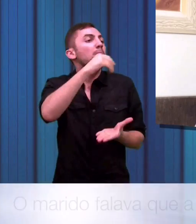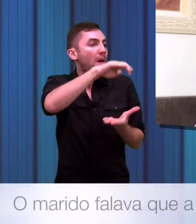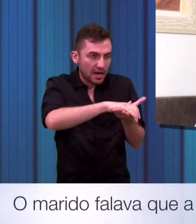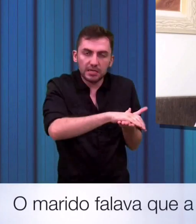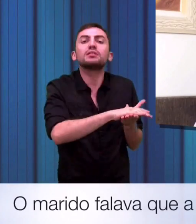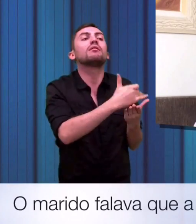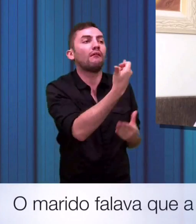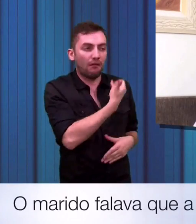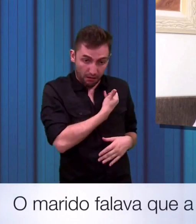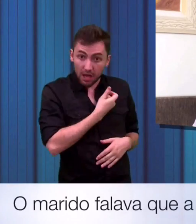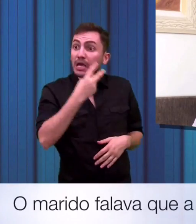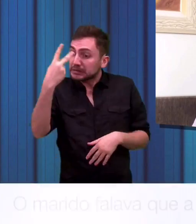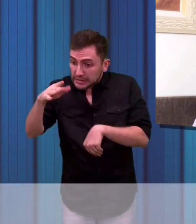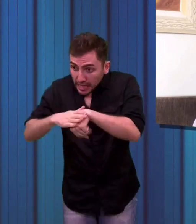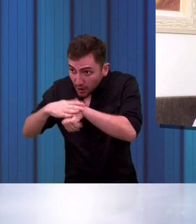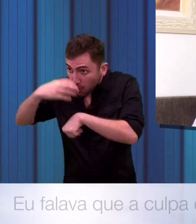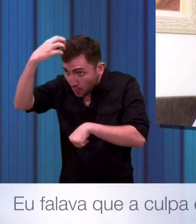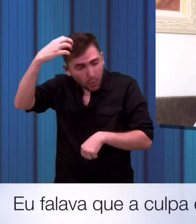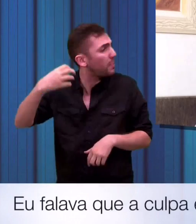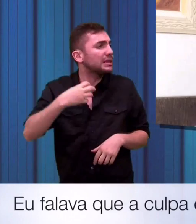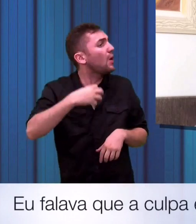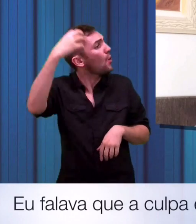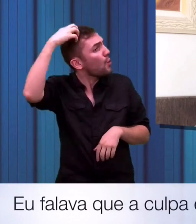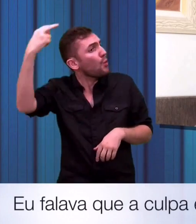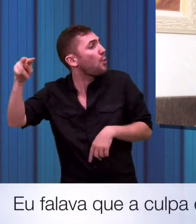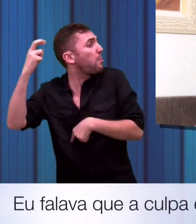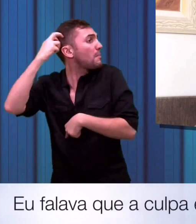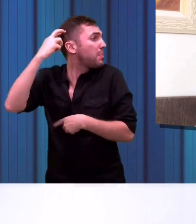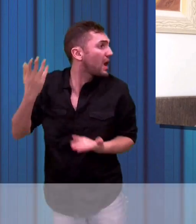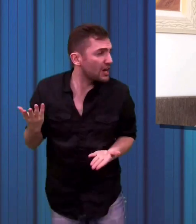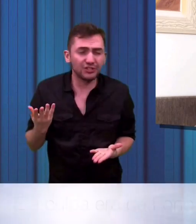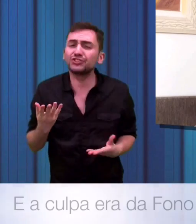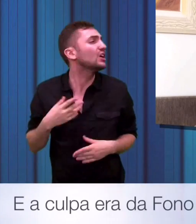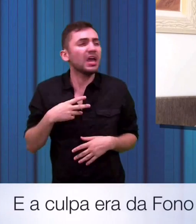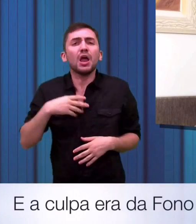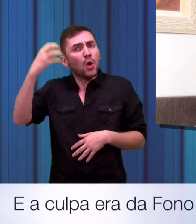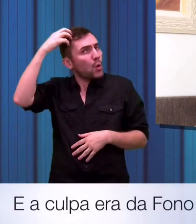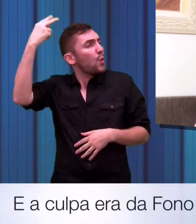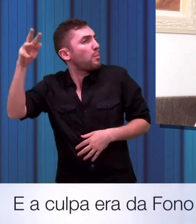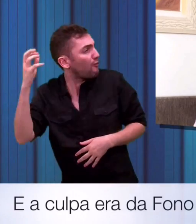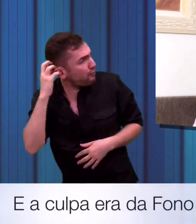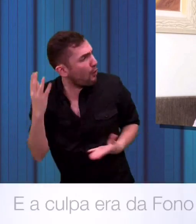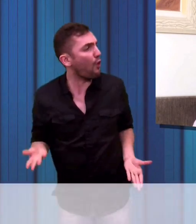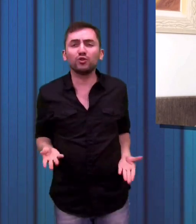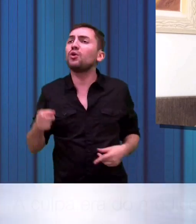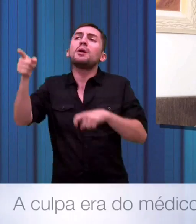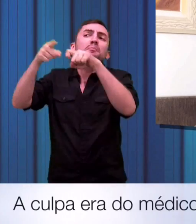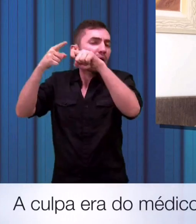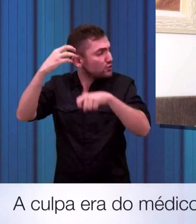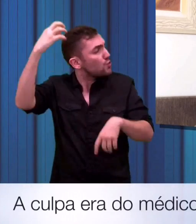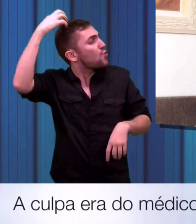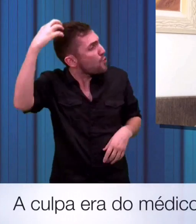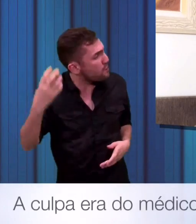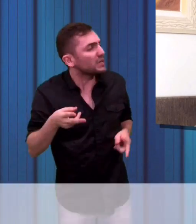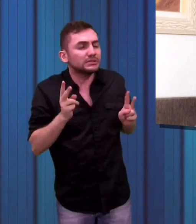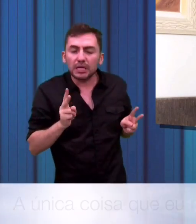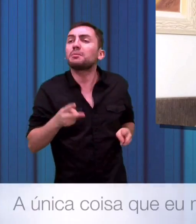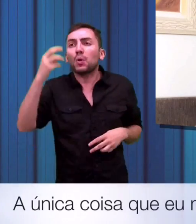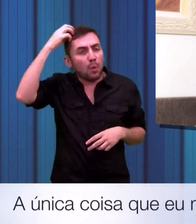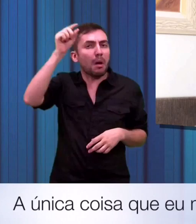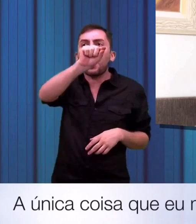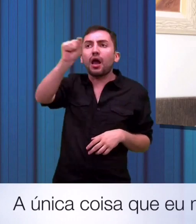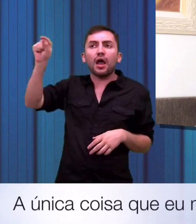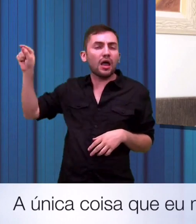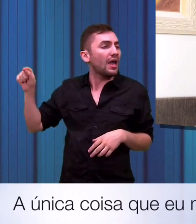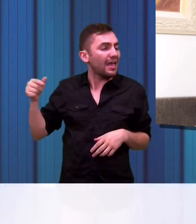imensurável. Marido falava que a culpa era minha, eu falava que a culpa era do aparelho, e a culpa era da fono, a culpa era do médico. A